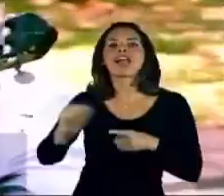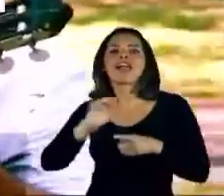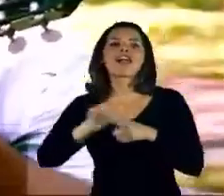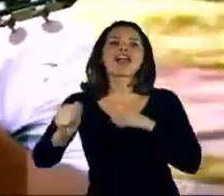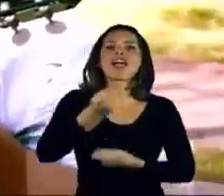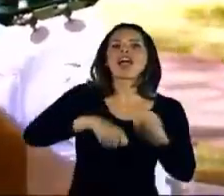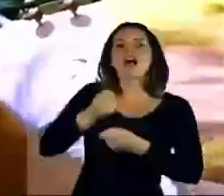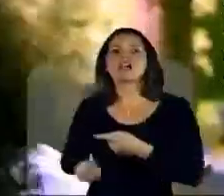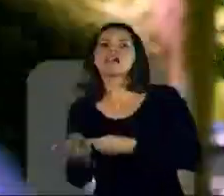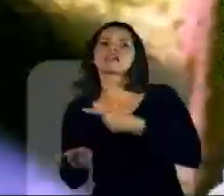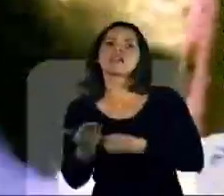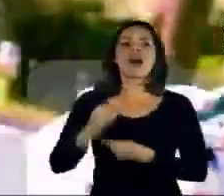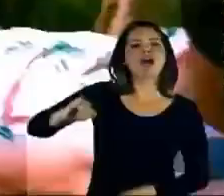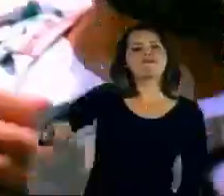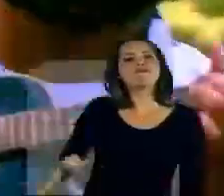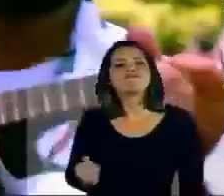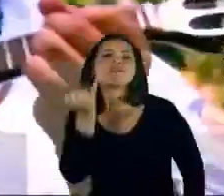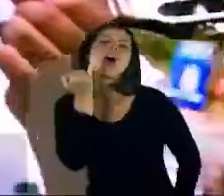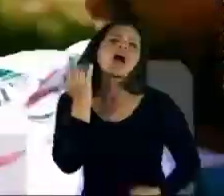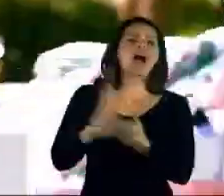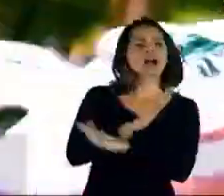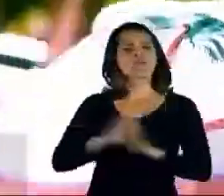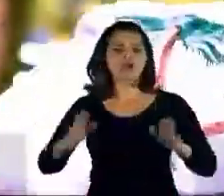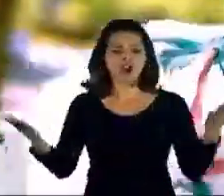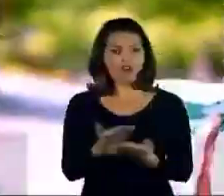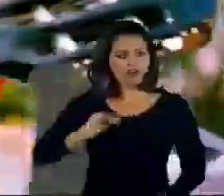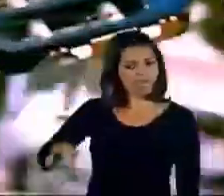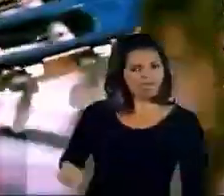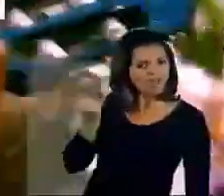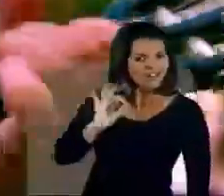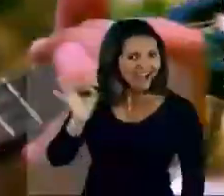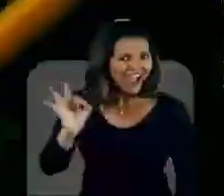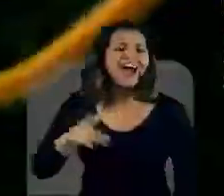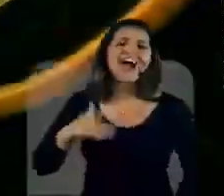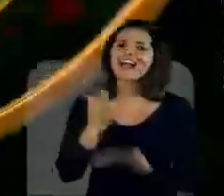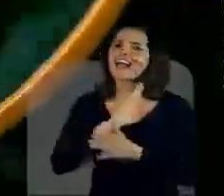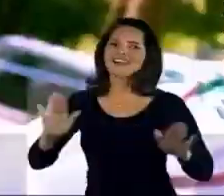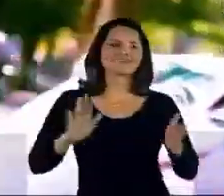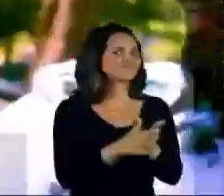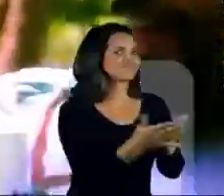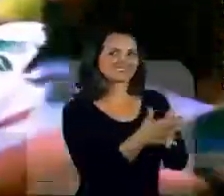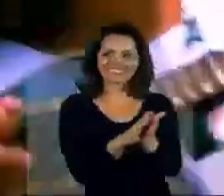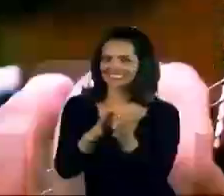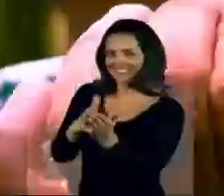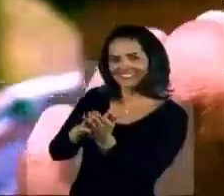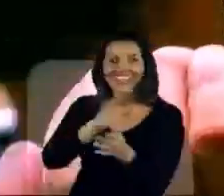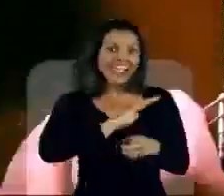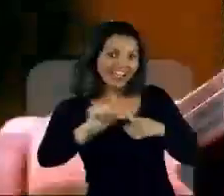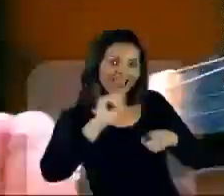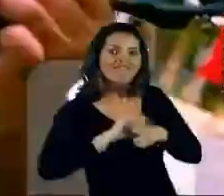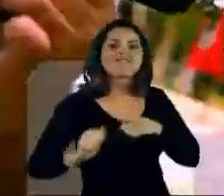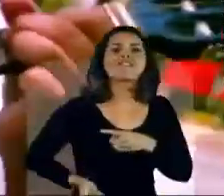A mamata acabou, quem mamou não mama mais. A mamata acabou, quem mamou não mama